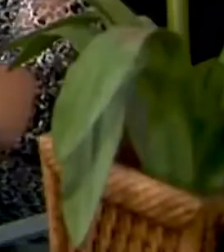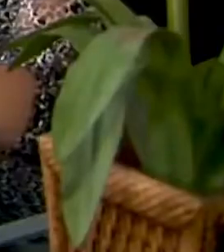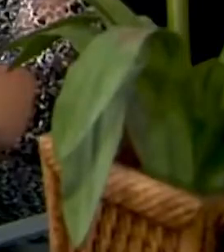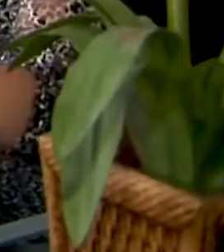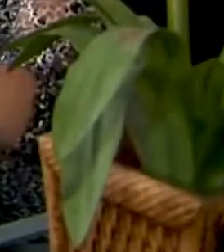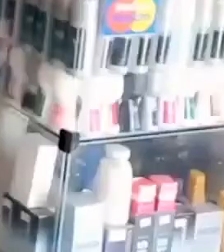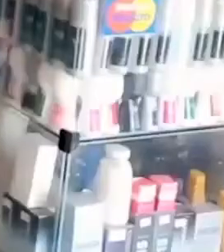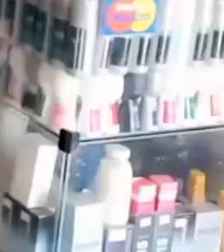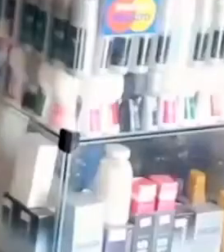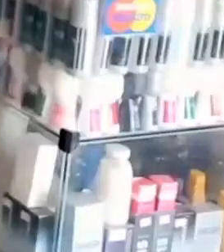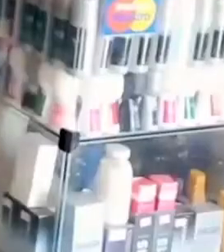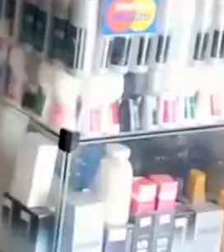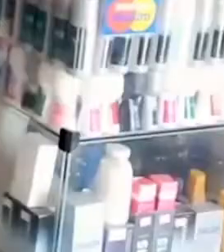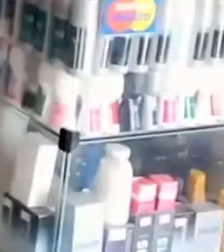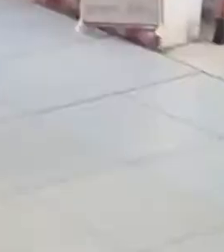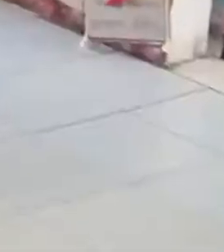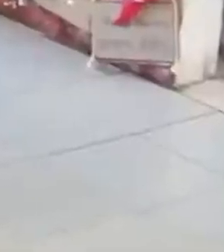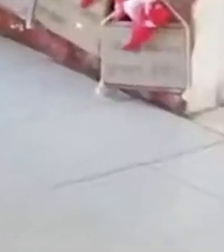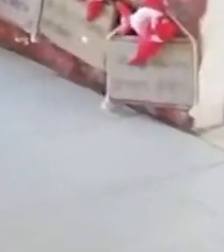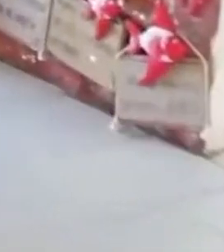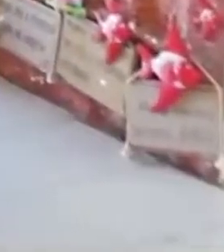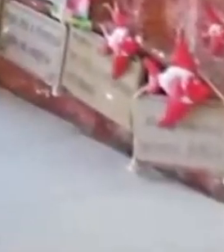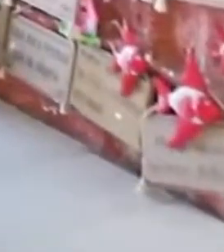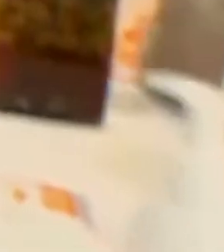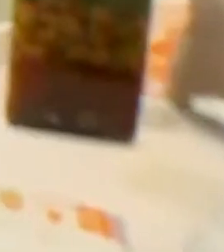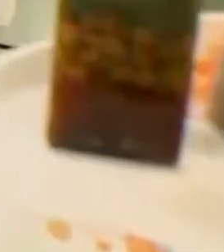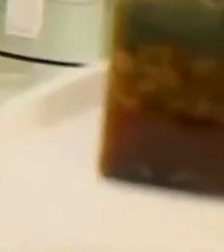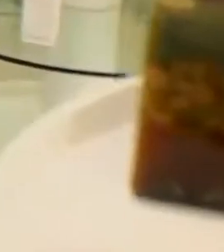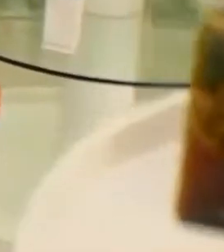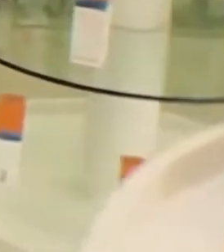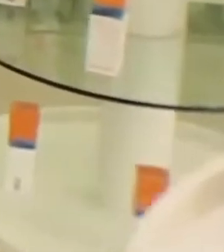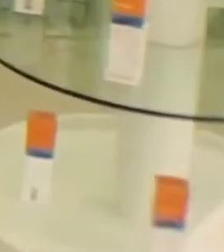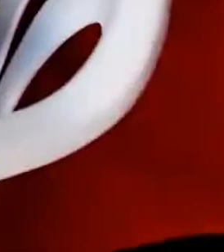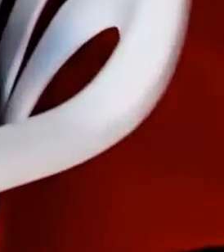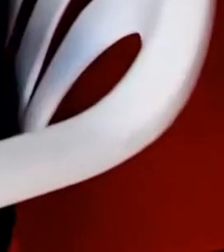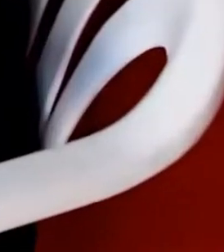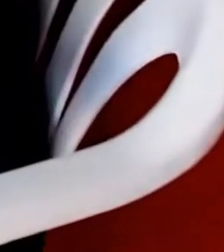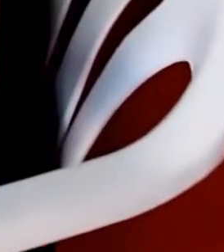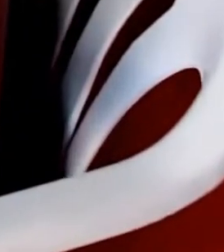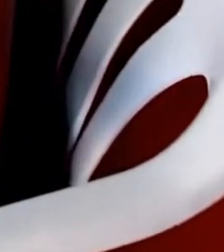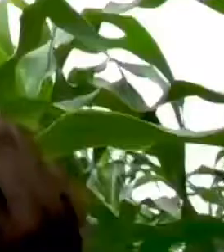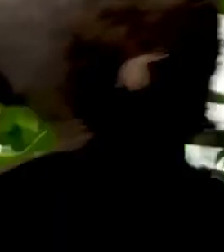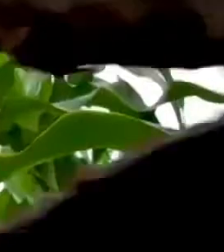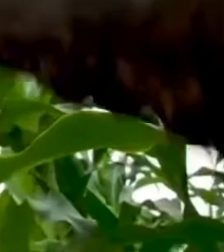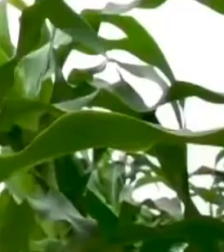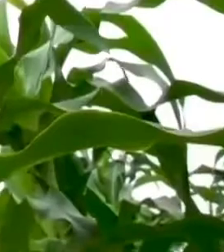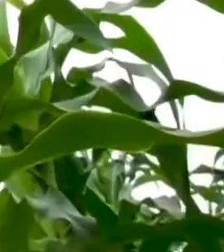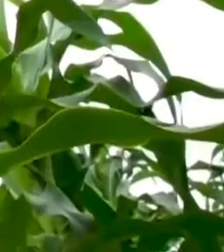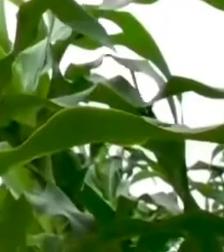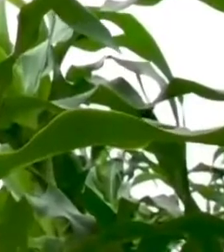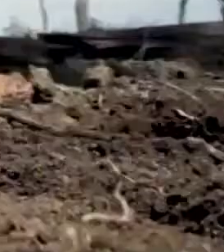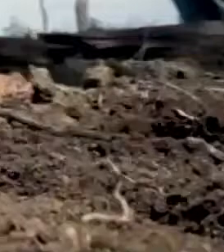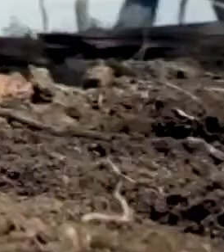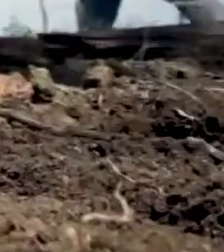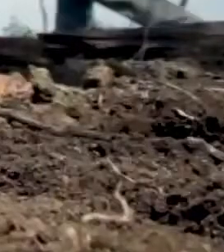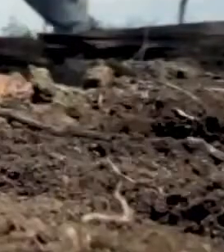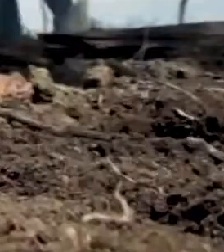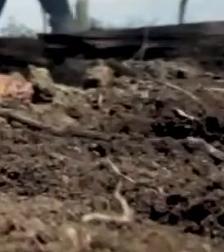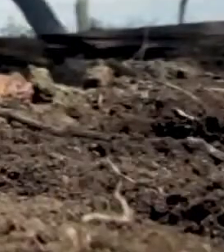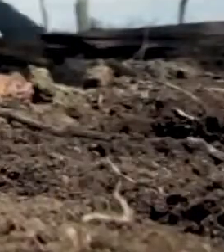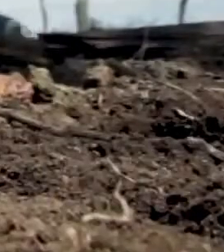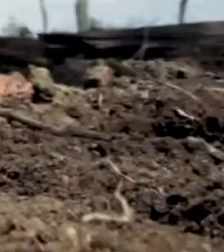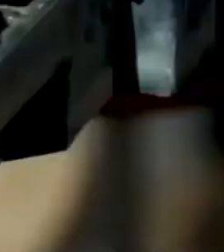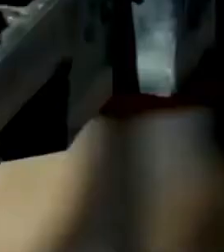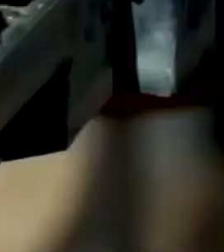ou quem está começando bem micro, mas tem o desejo de chegar longe. Apoie a T quem cultiva esse chão com